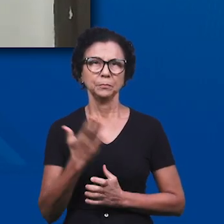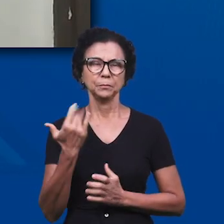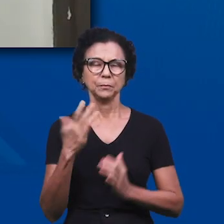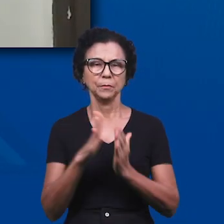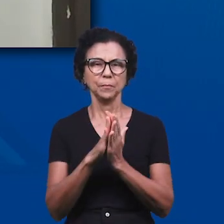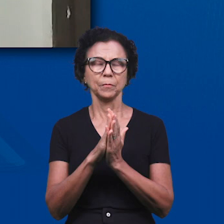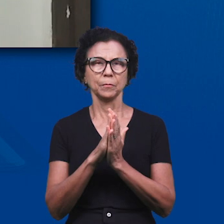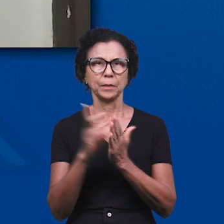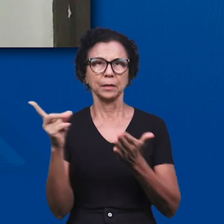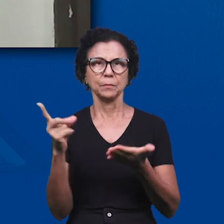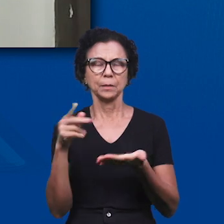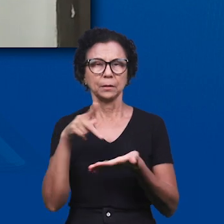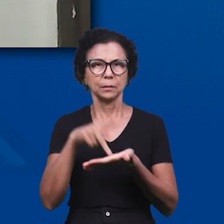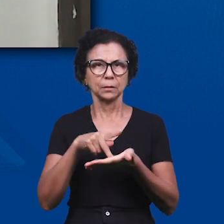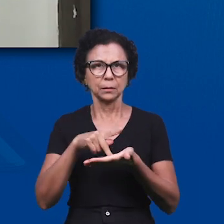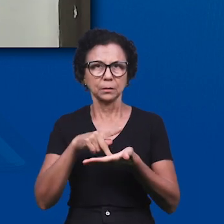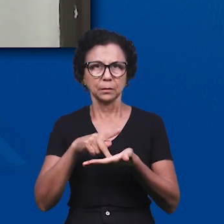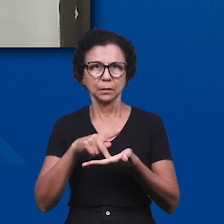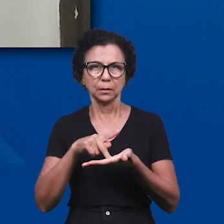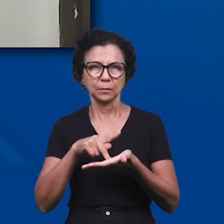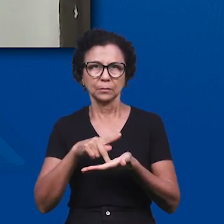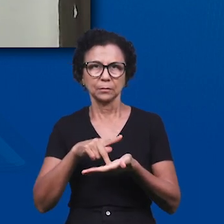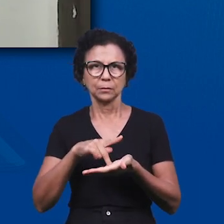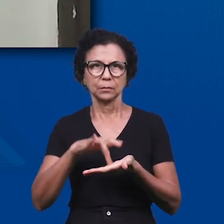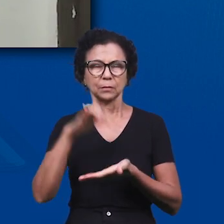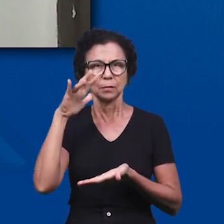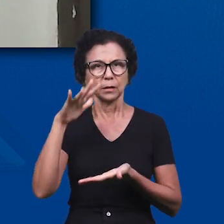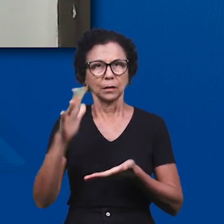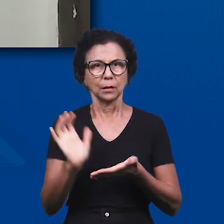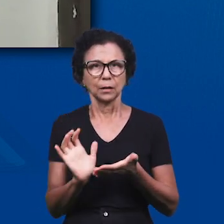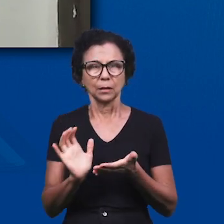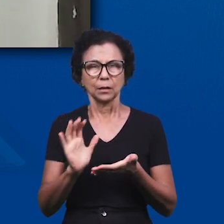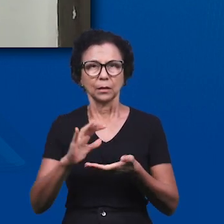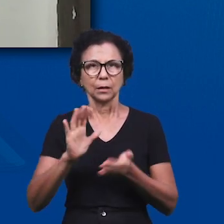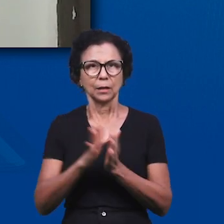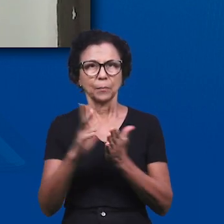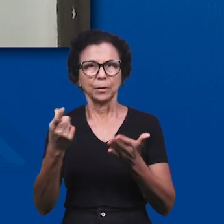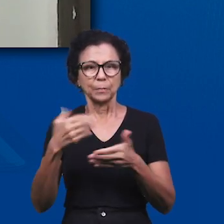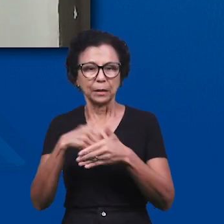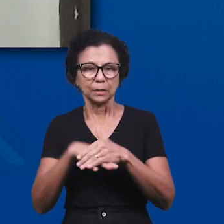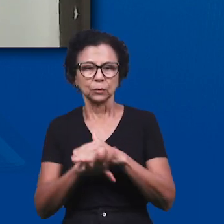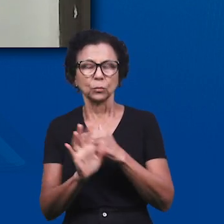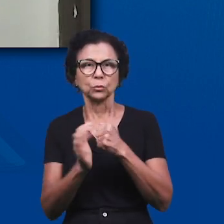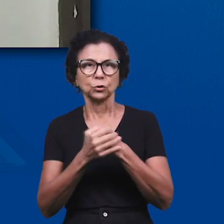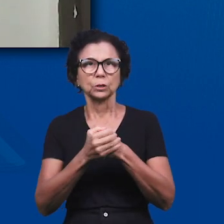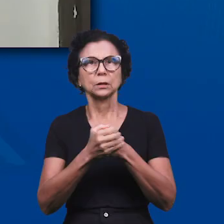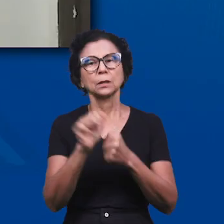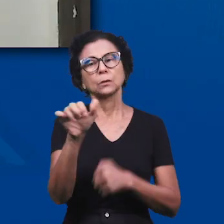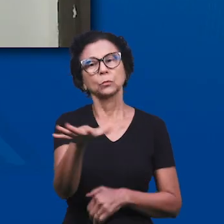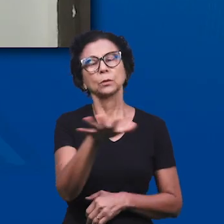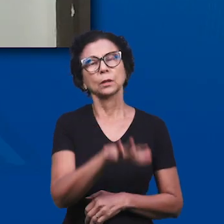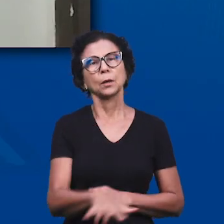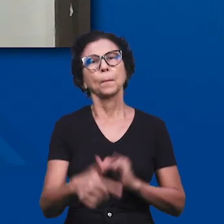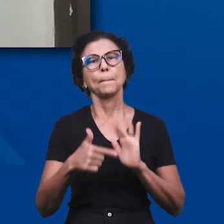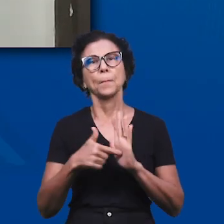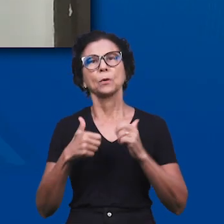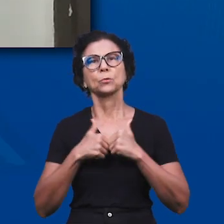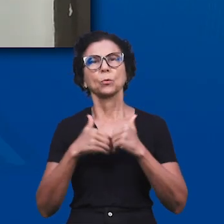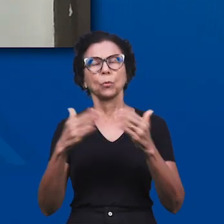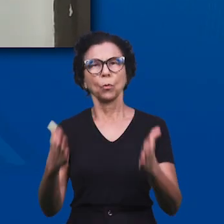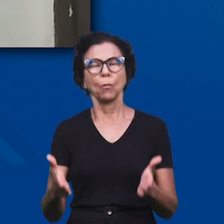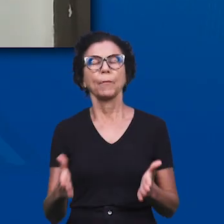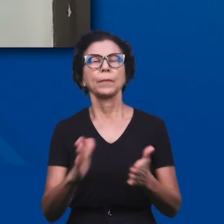no campo, através dos 4 princípios da Reforma do século XVI. Sendo o primeiro princípio